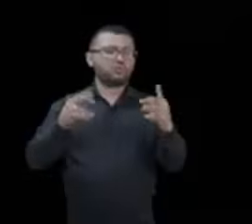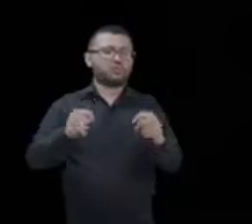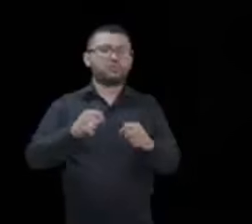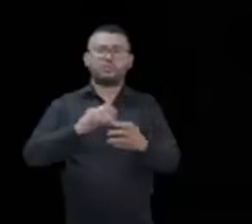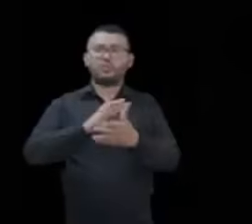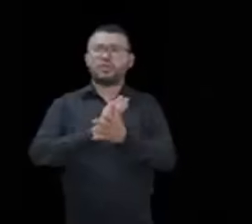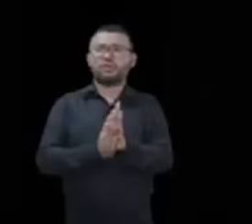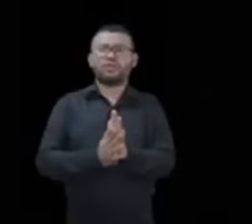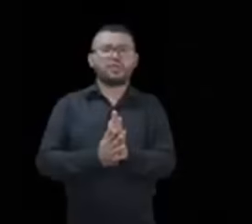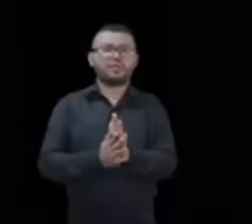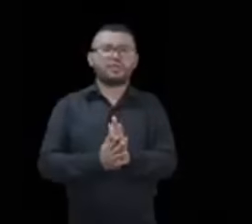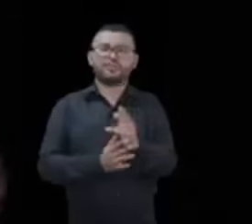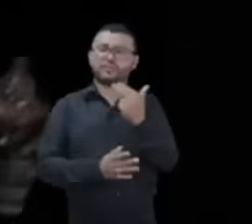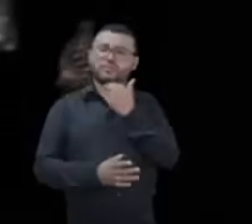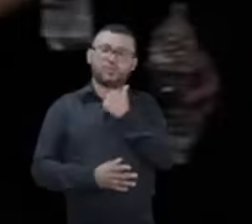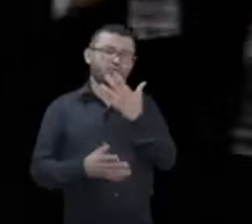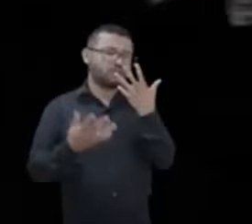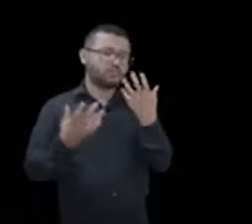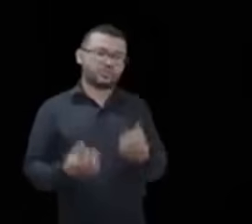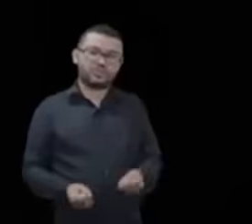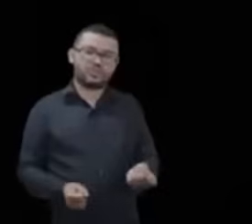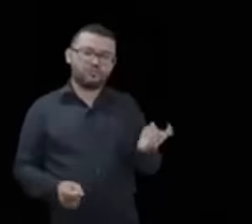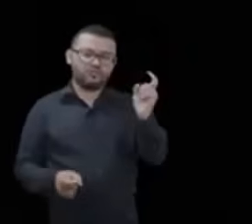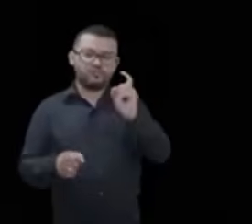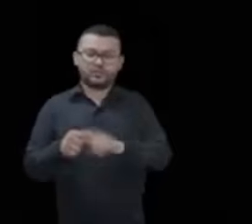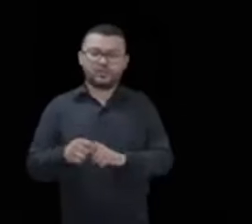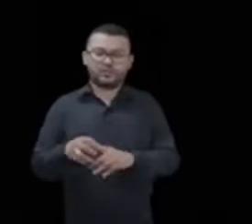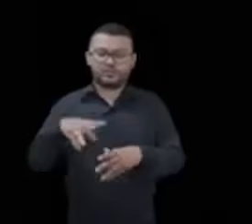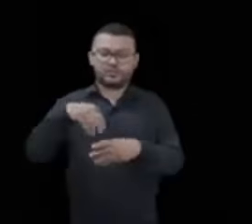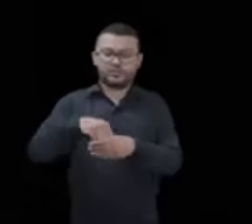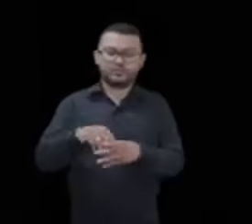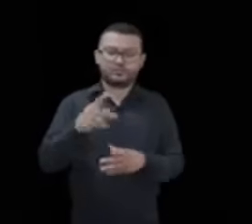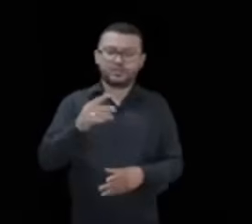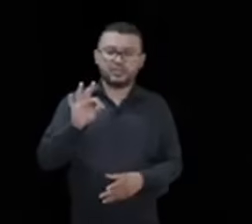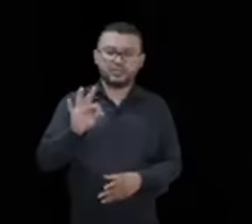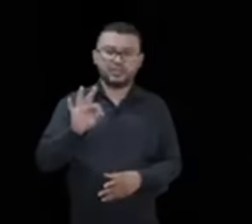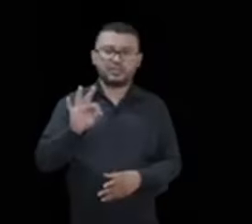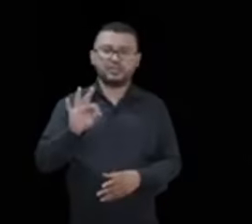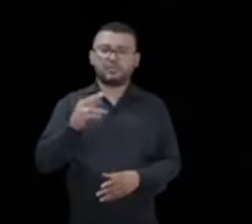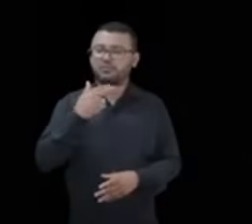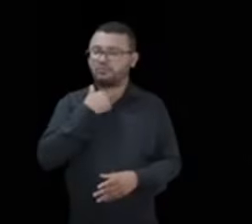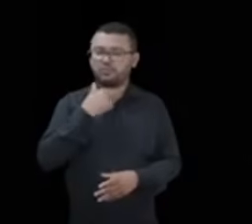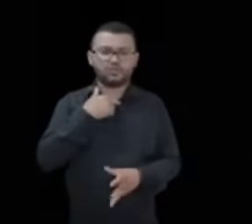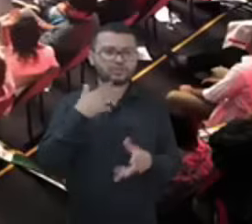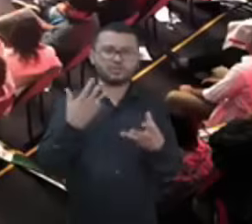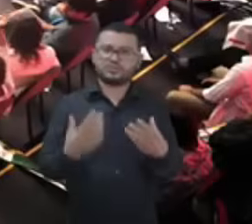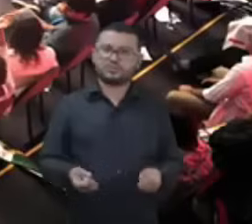preconceito, nós não podemos reproduzir dentro do PT aquilo que nós combatemos.